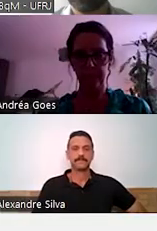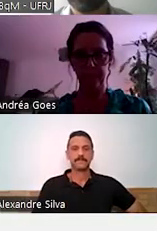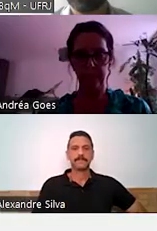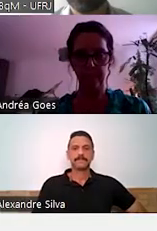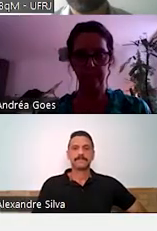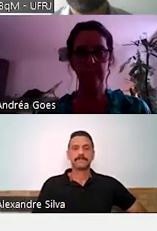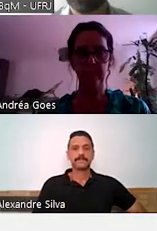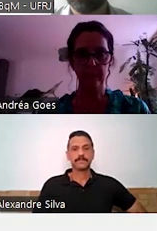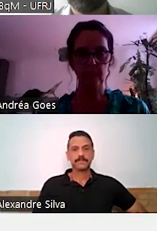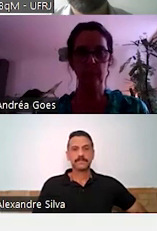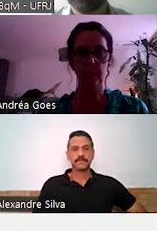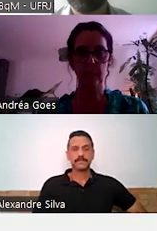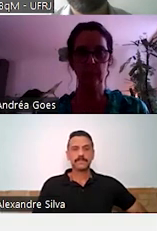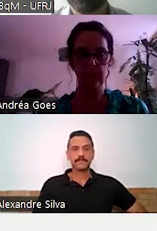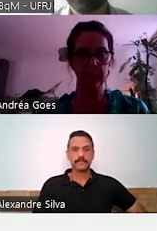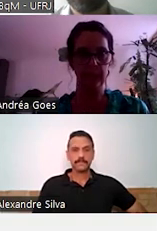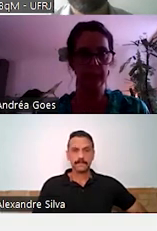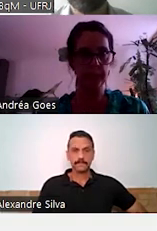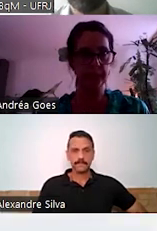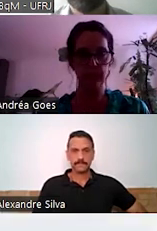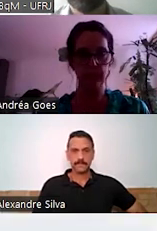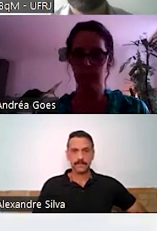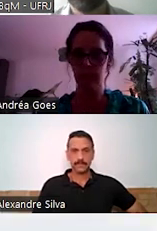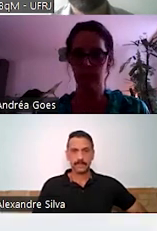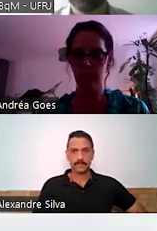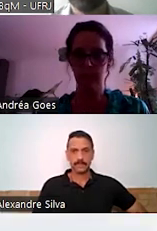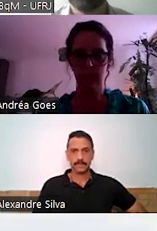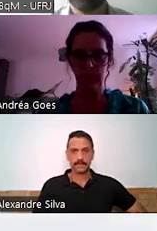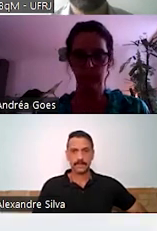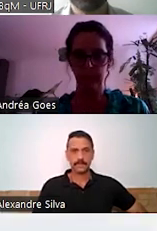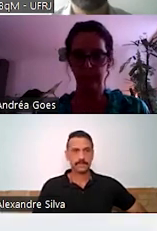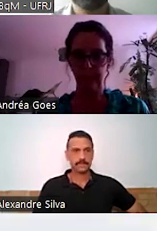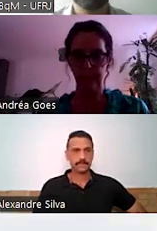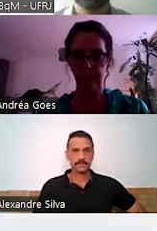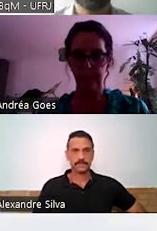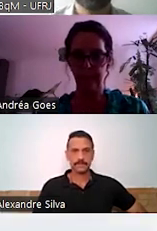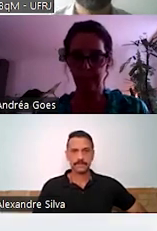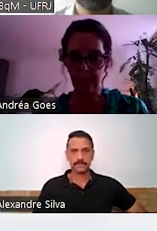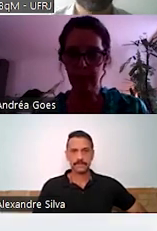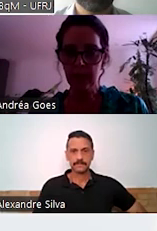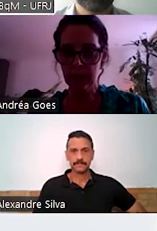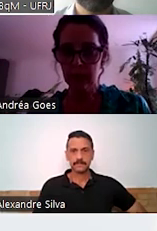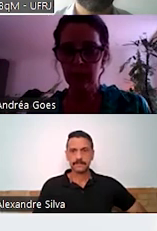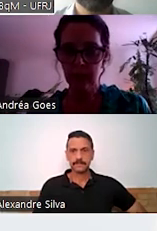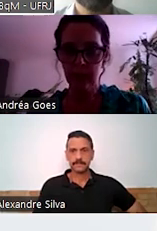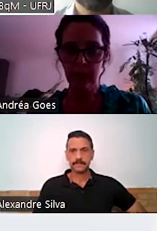Vou ver se eu consigo aqui. Está iniciando. Aqui tem o cálice para mim embaixo. Consegui